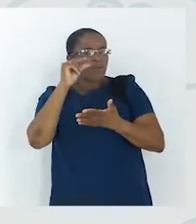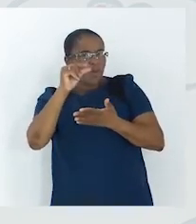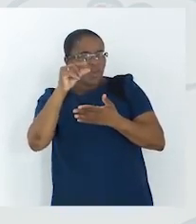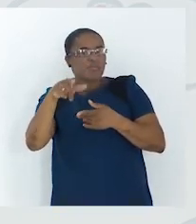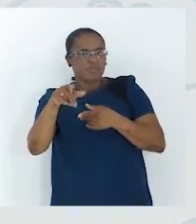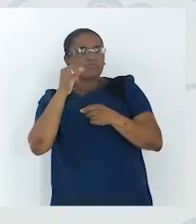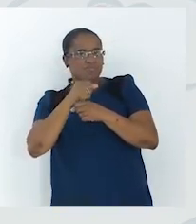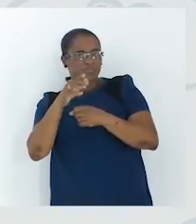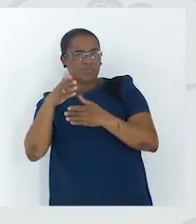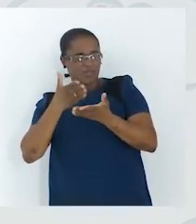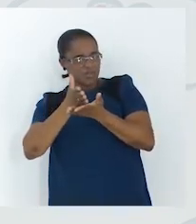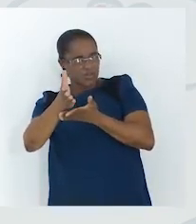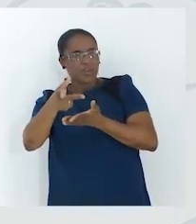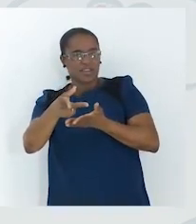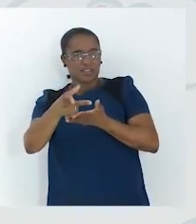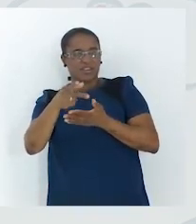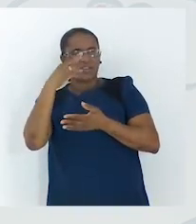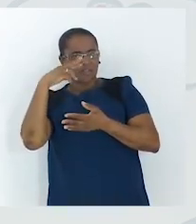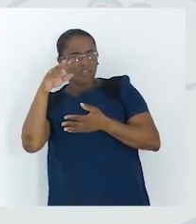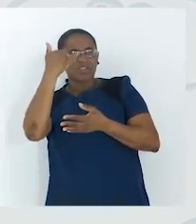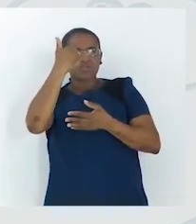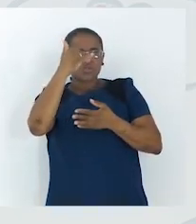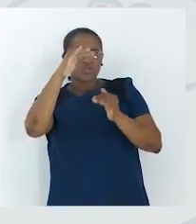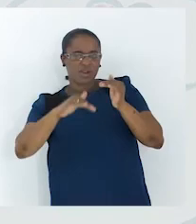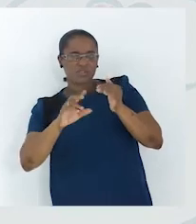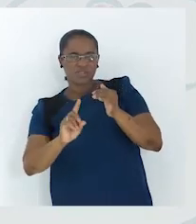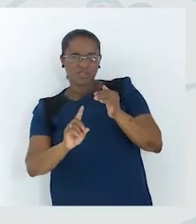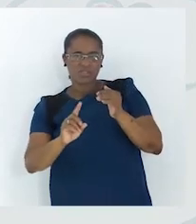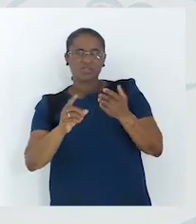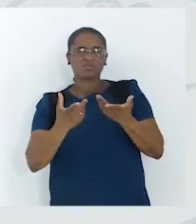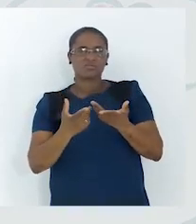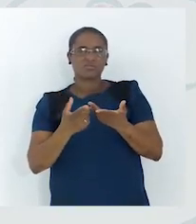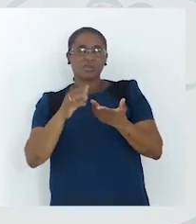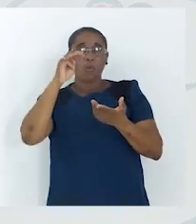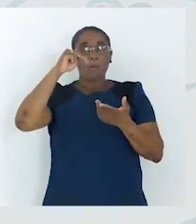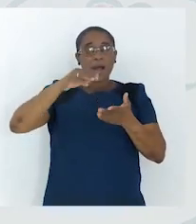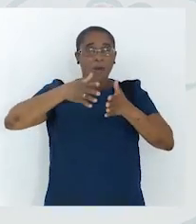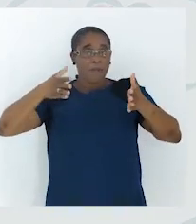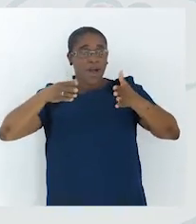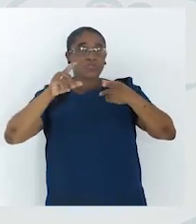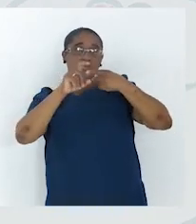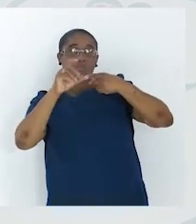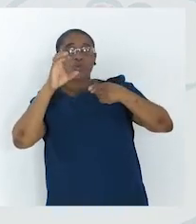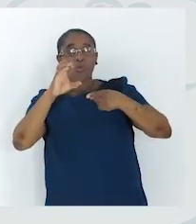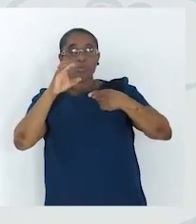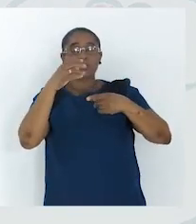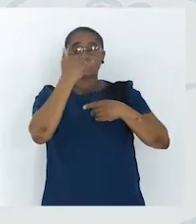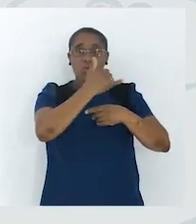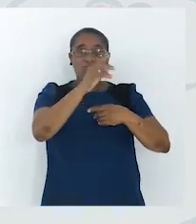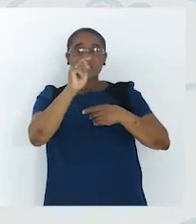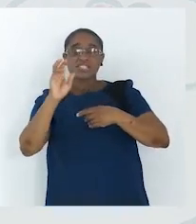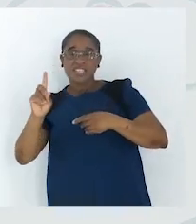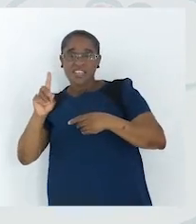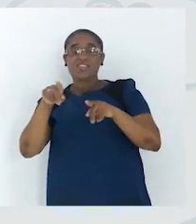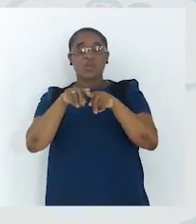passo reparem que temos 2 sobre seis o máximo e visou um entre 2 e 6 é dois